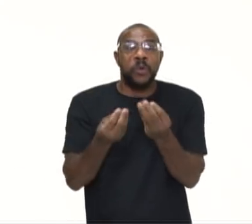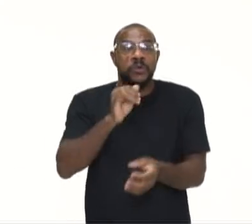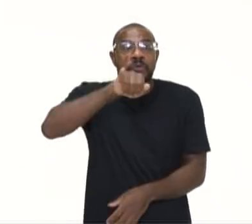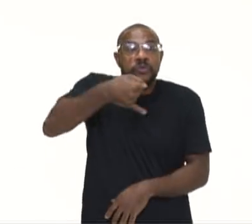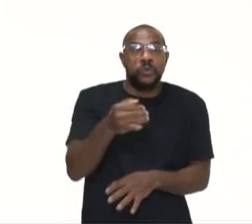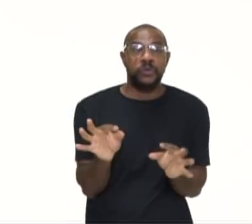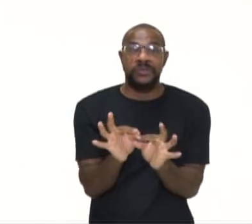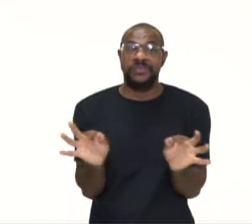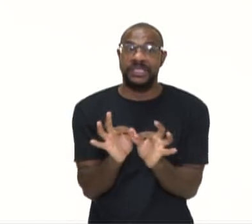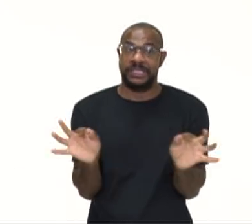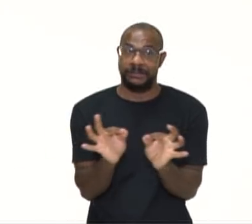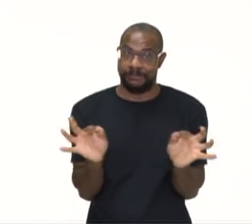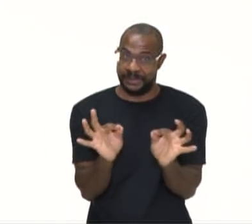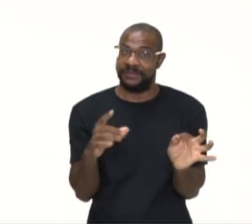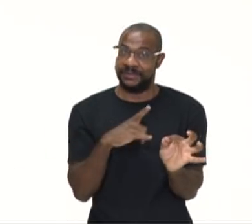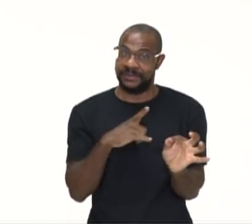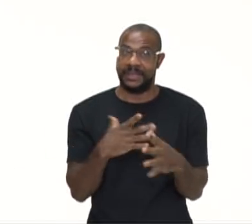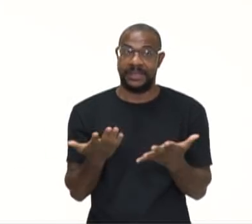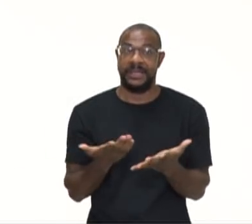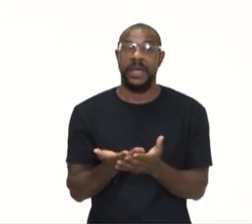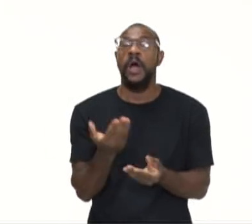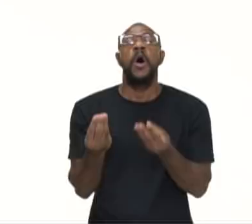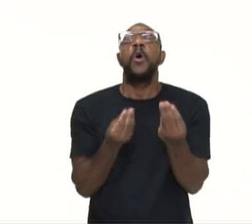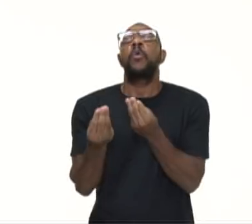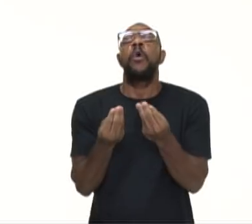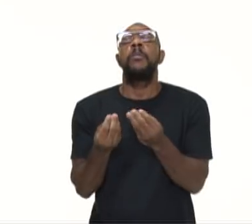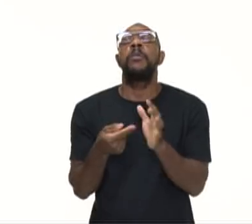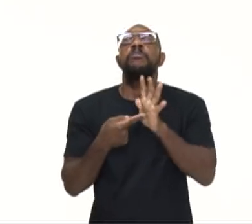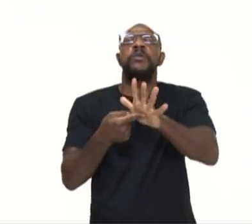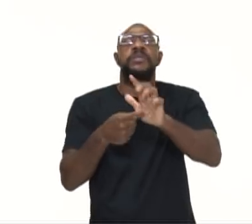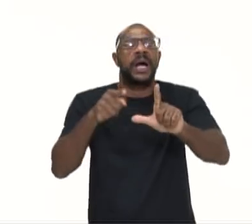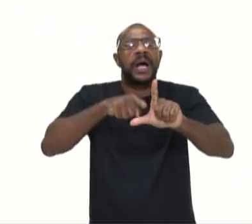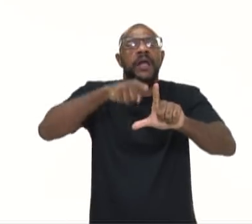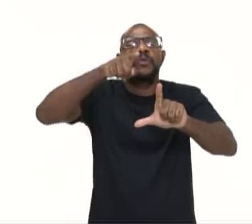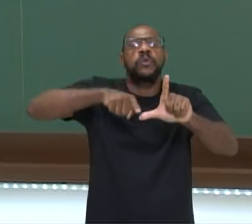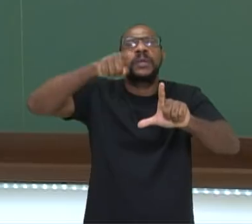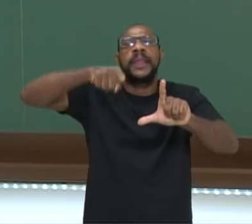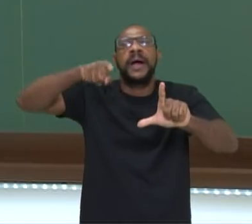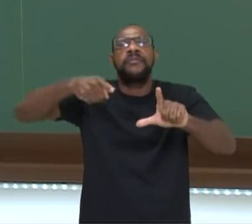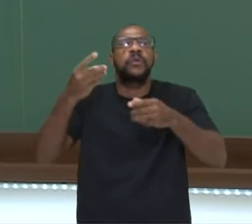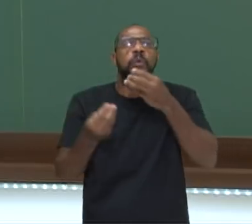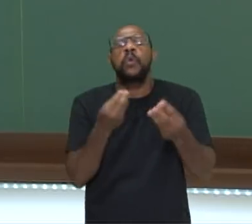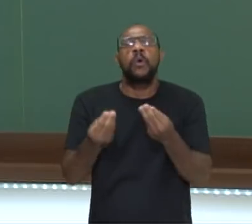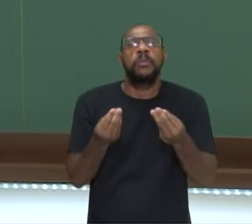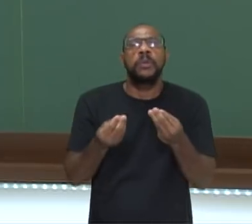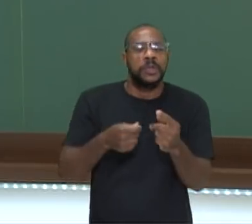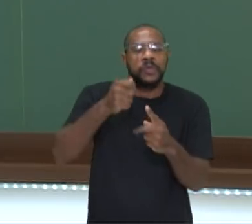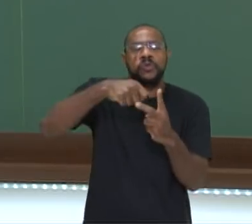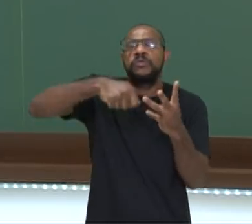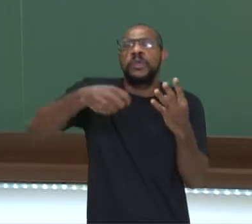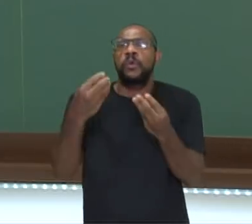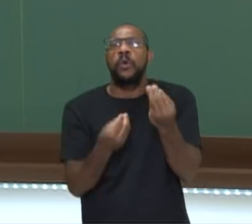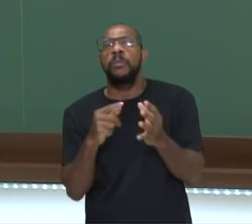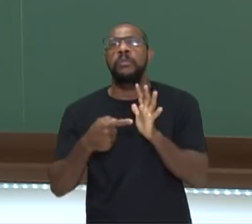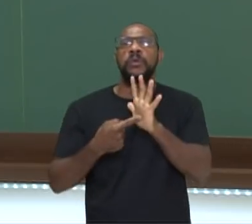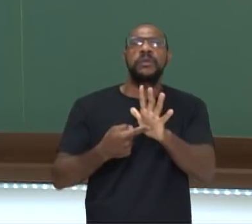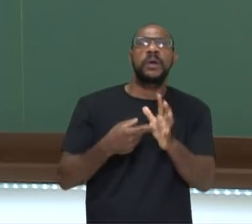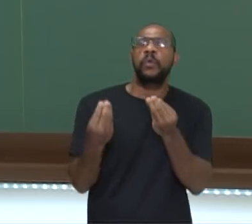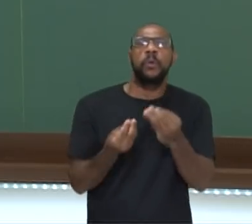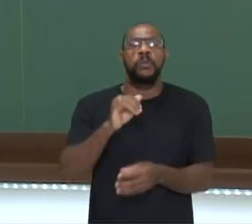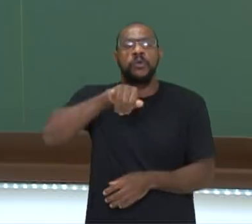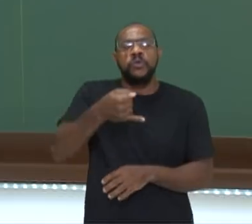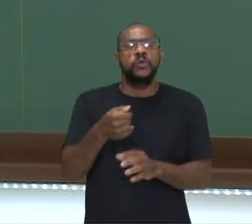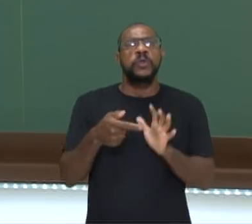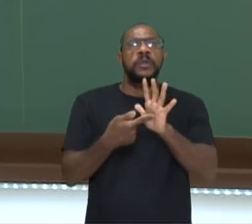desta aplicação e o gráfico correspondente nesses meses. Então, a gente vai ver como representar o